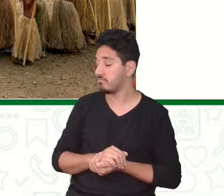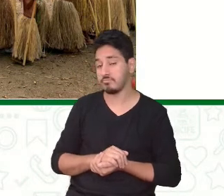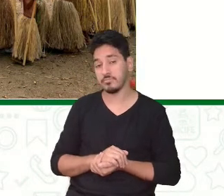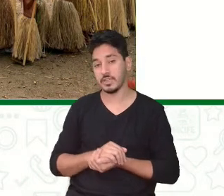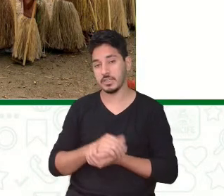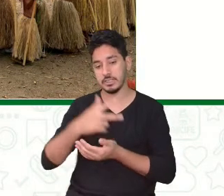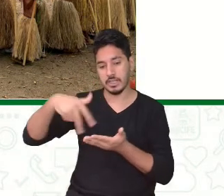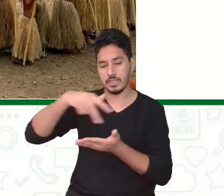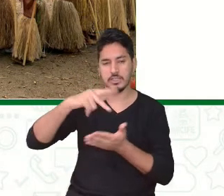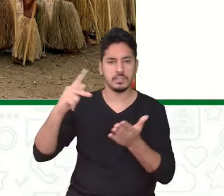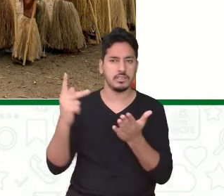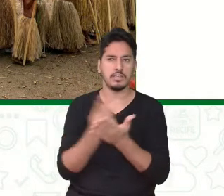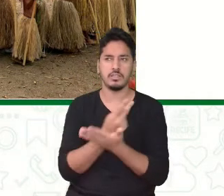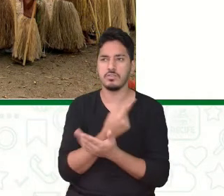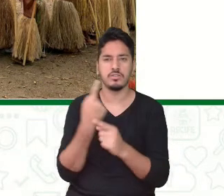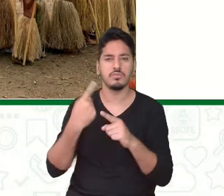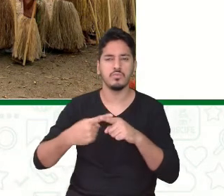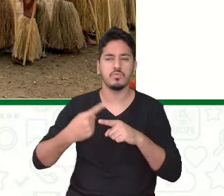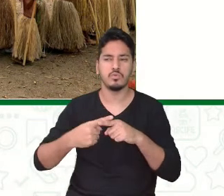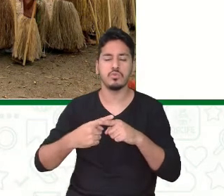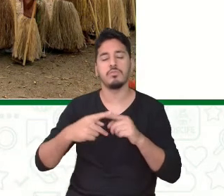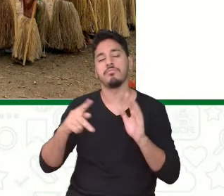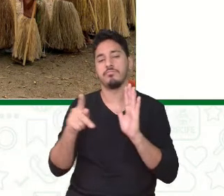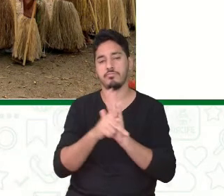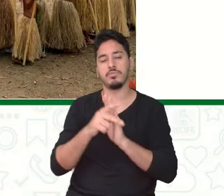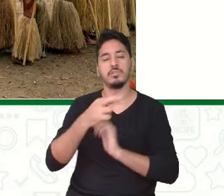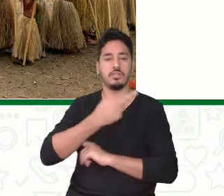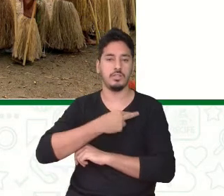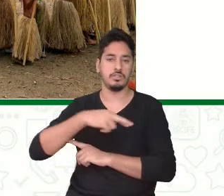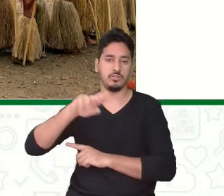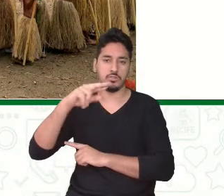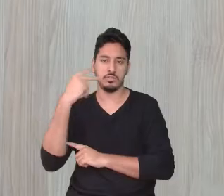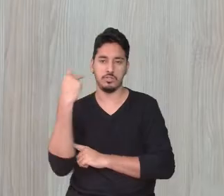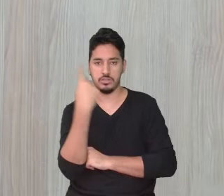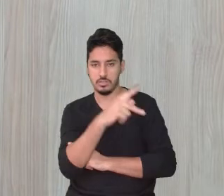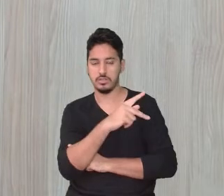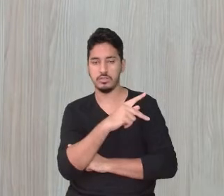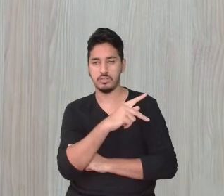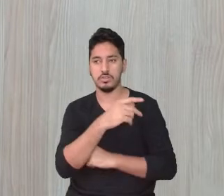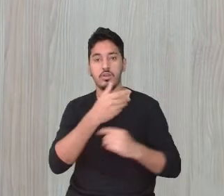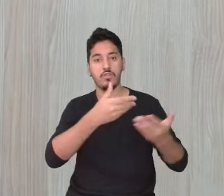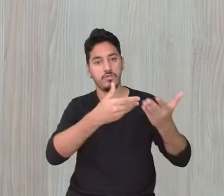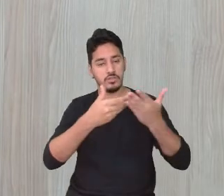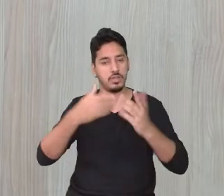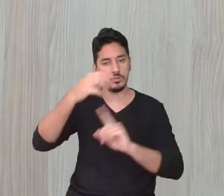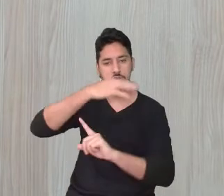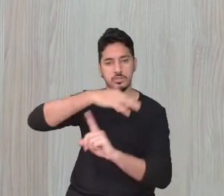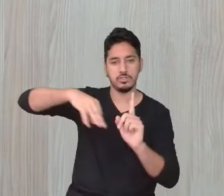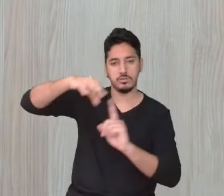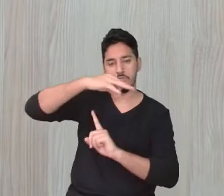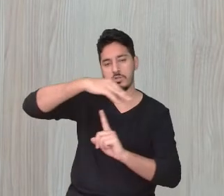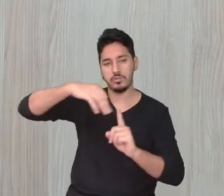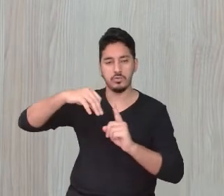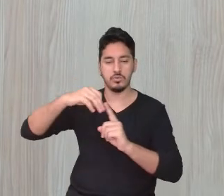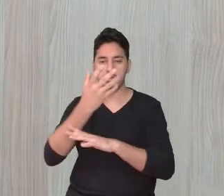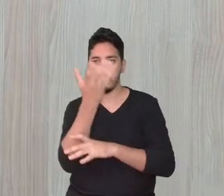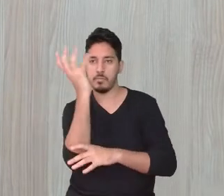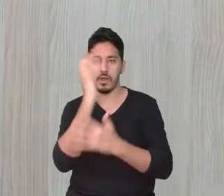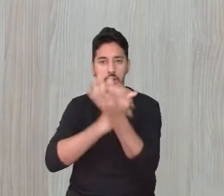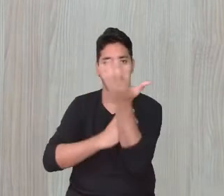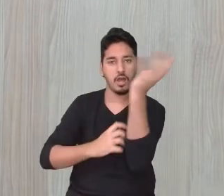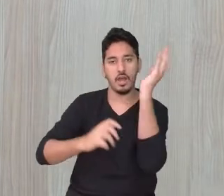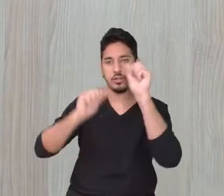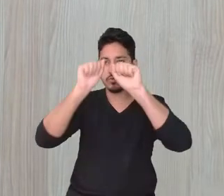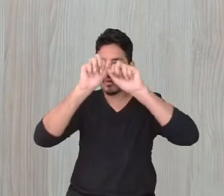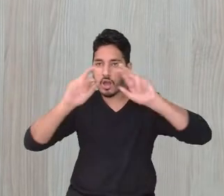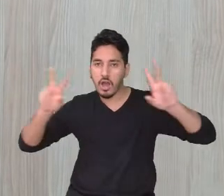Essa dança acontece por quê? Faz parte da religiosidade deles, é convidando, né, os espíritos da mata, dos ares,